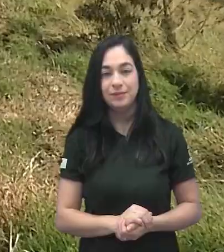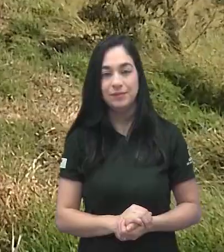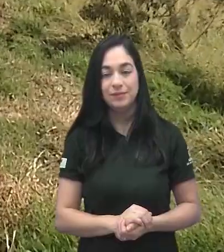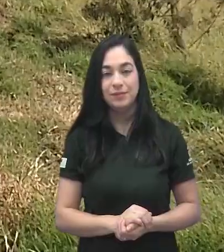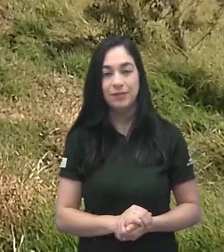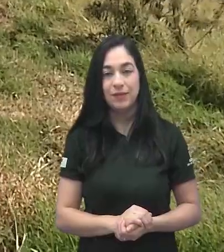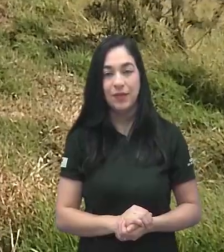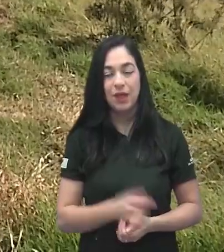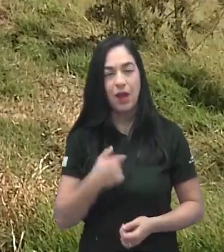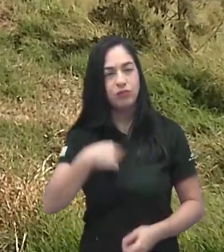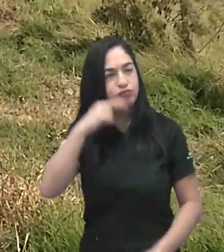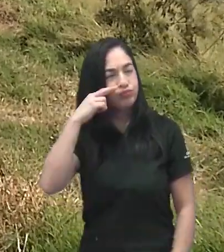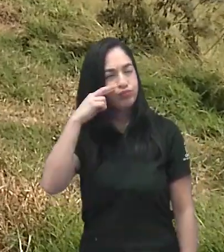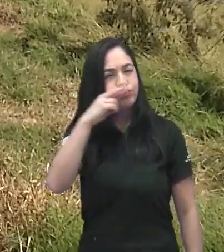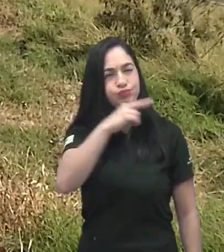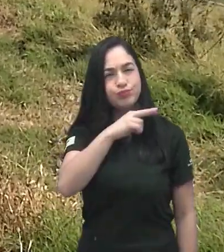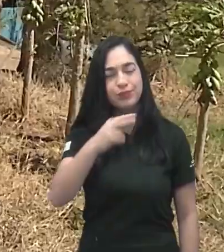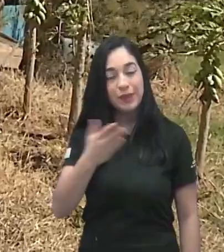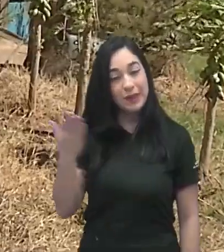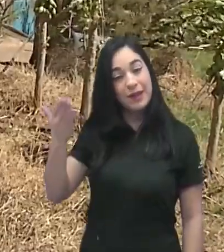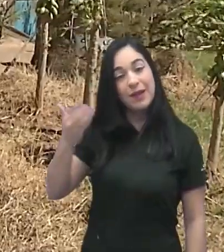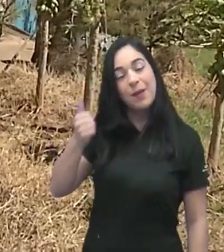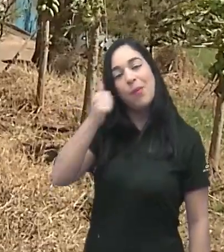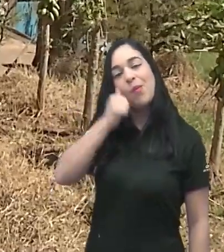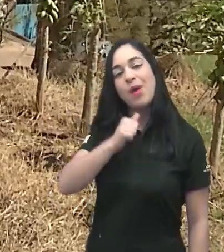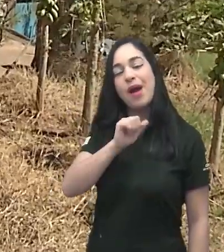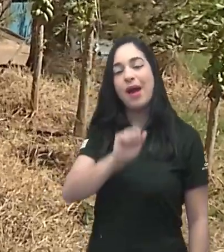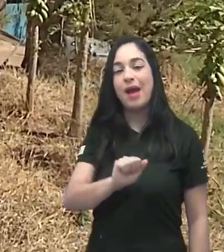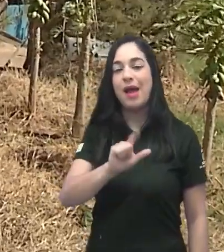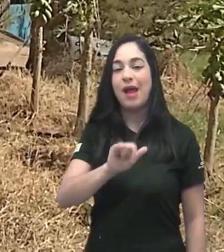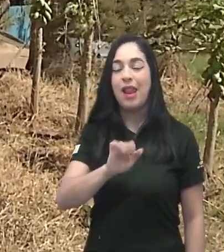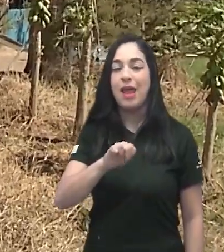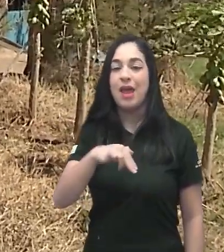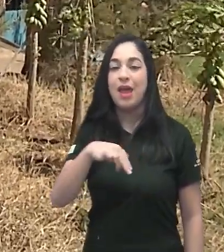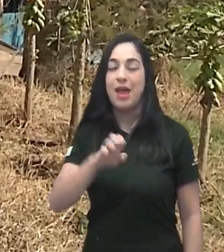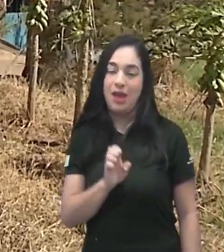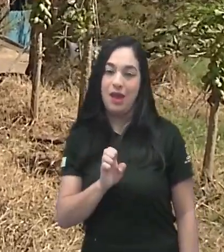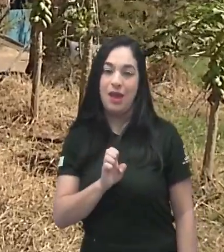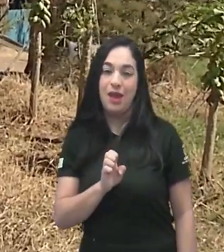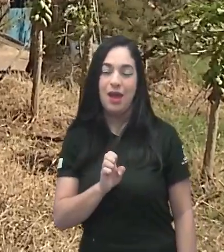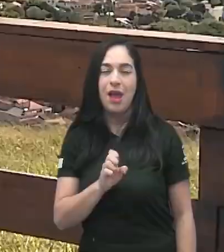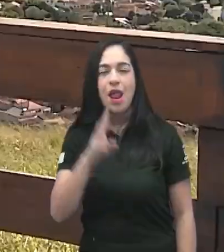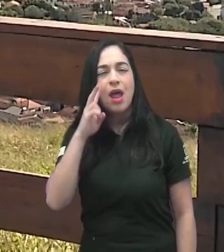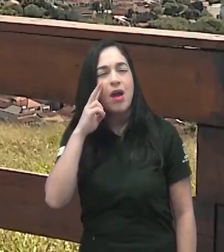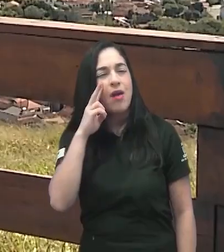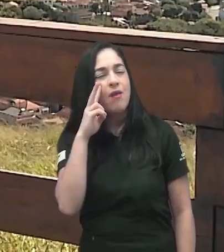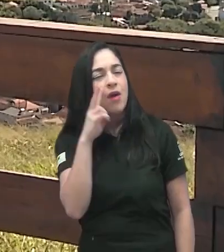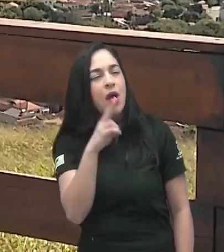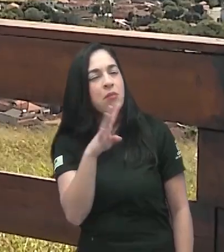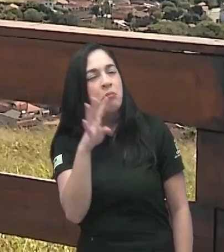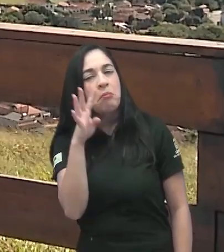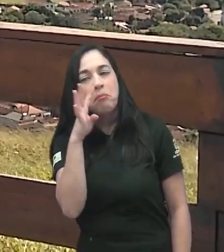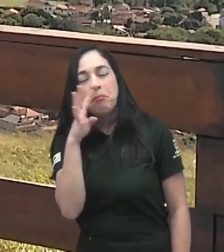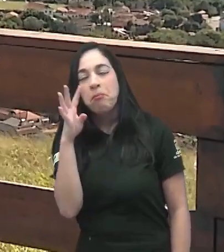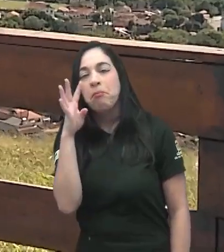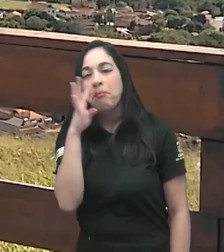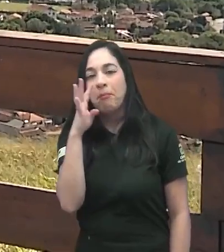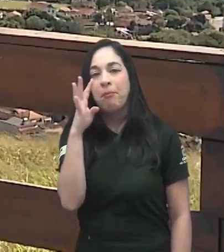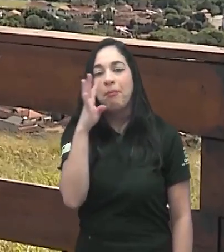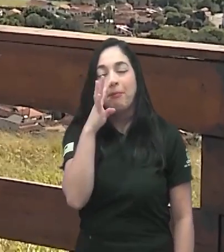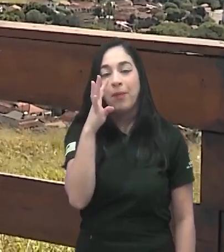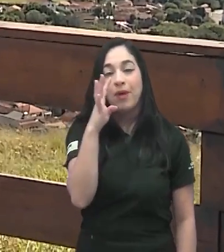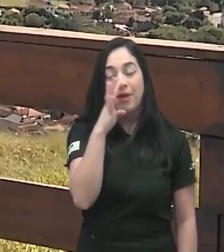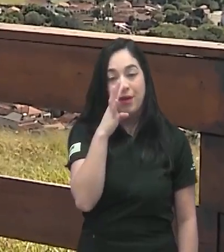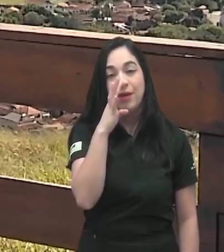Em frente ao Mirante do Cruzeiro, vive a Aliene. Daqui, ela observa a paisagem